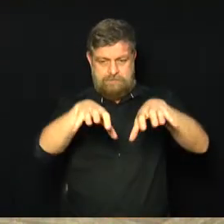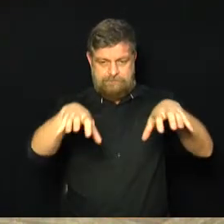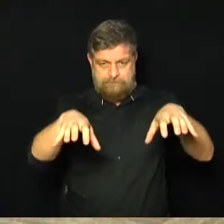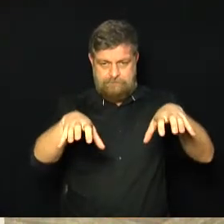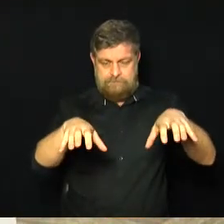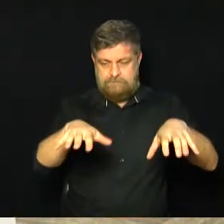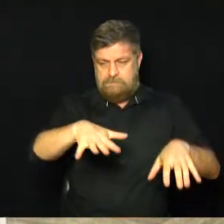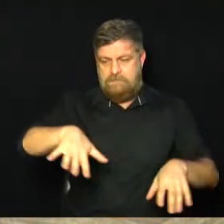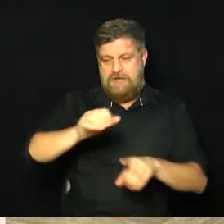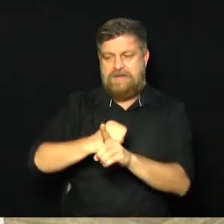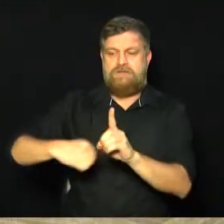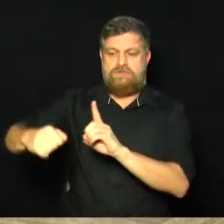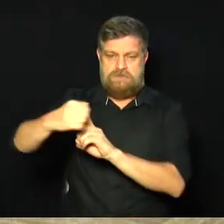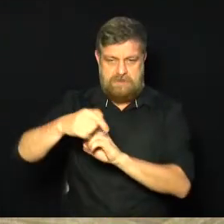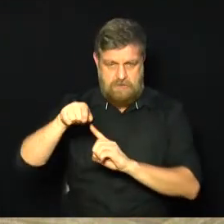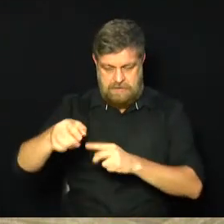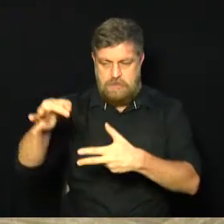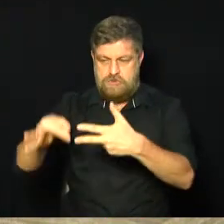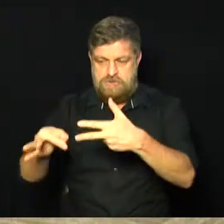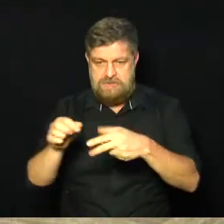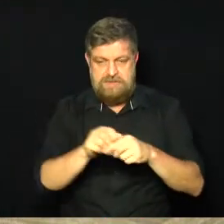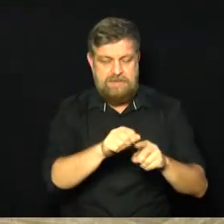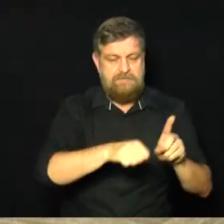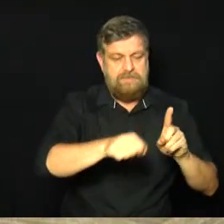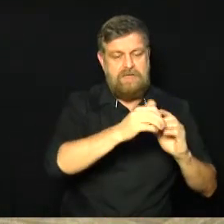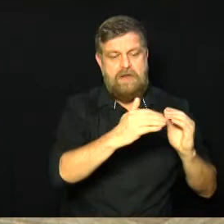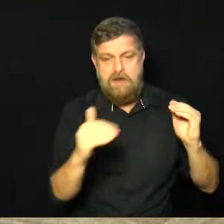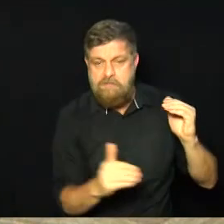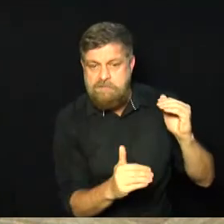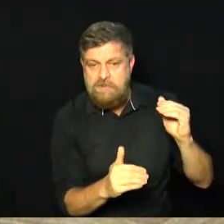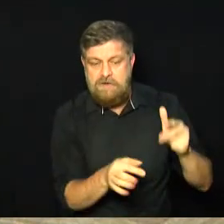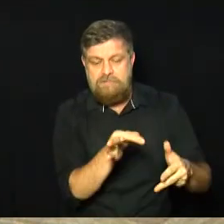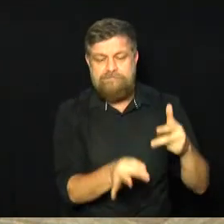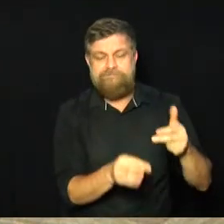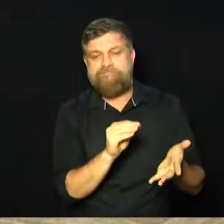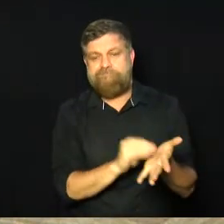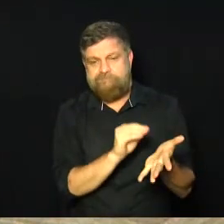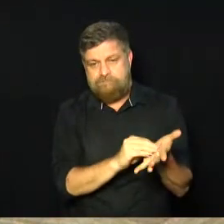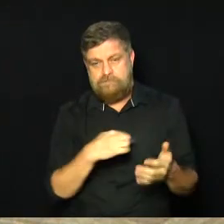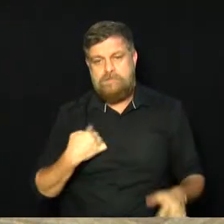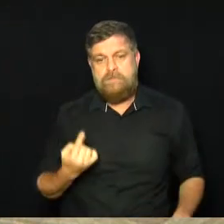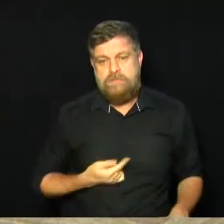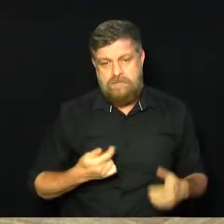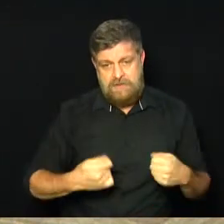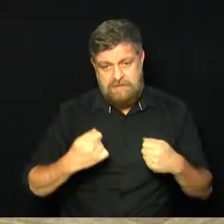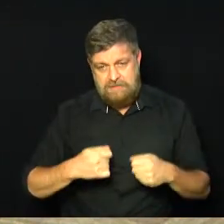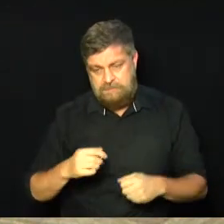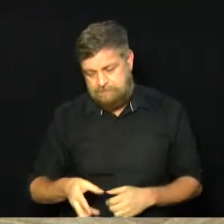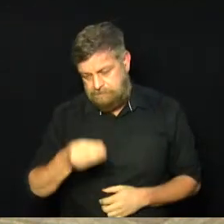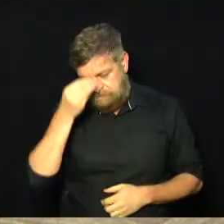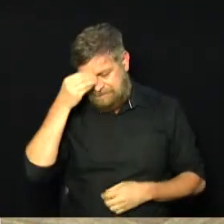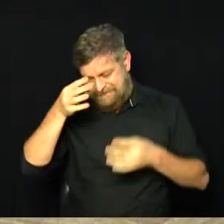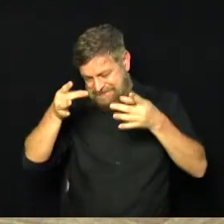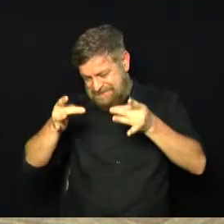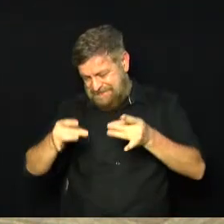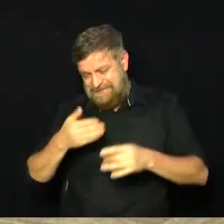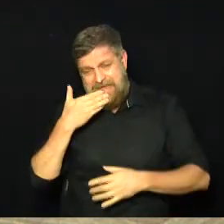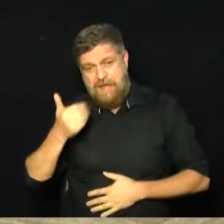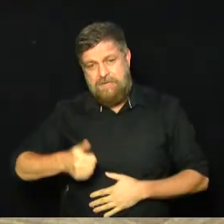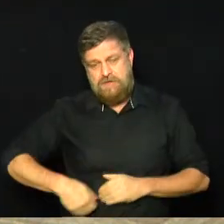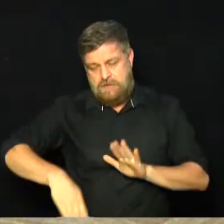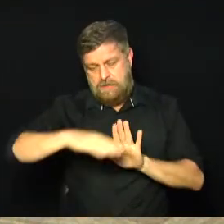classe social. Então, a gente precisa debater um pouco melhor sobre isso para a gente conseguir, inclusive, detalhar melhor no plano